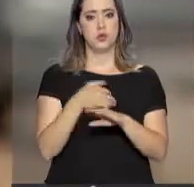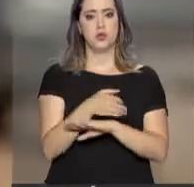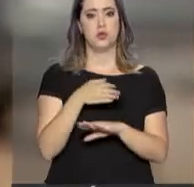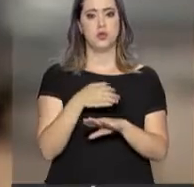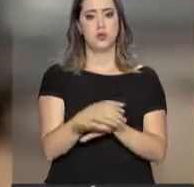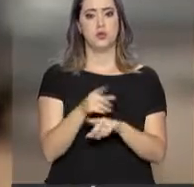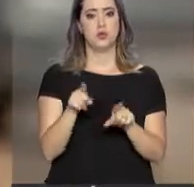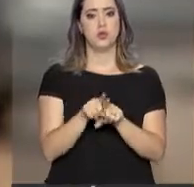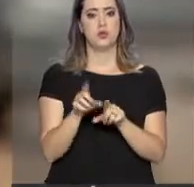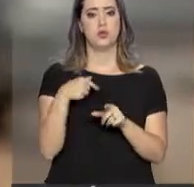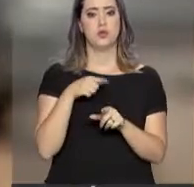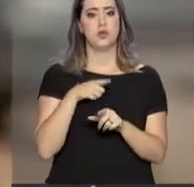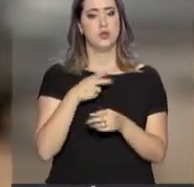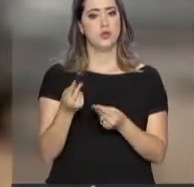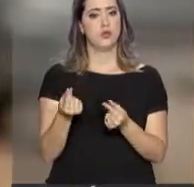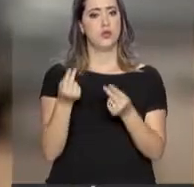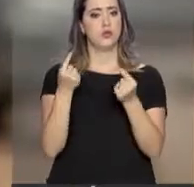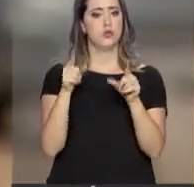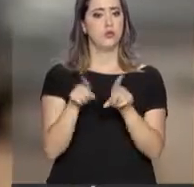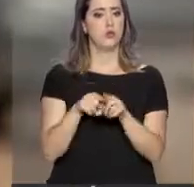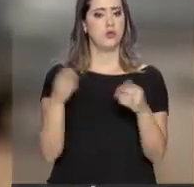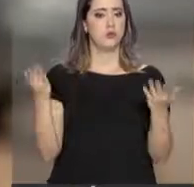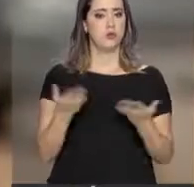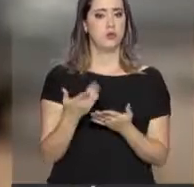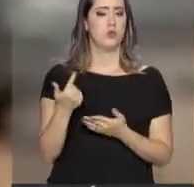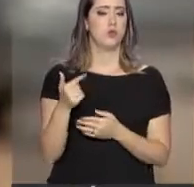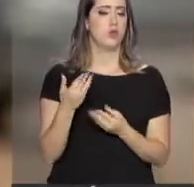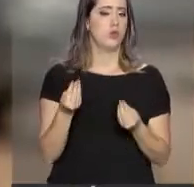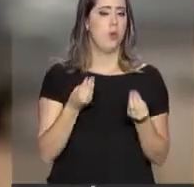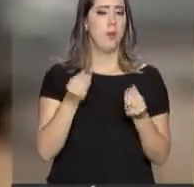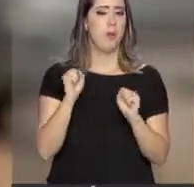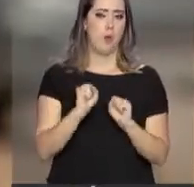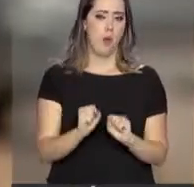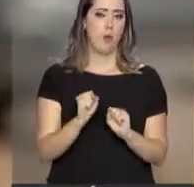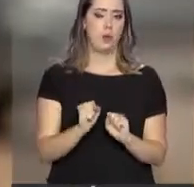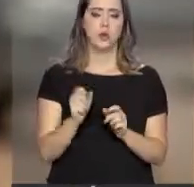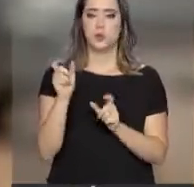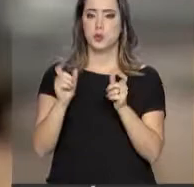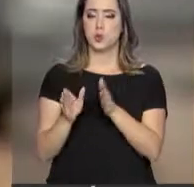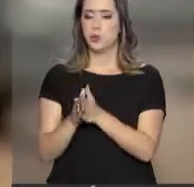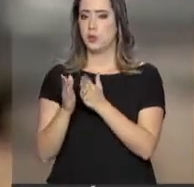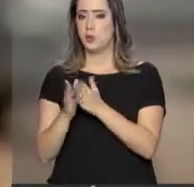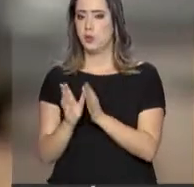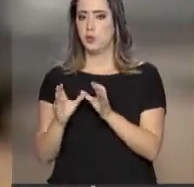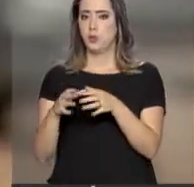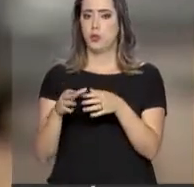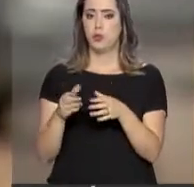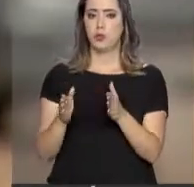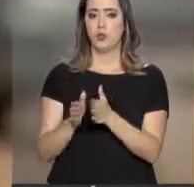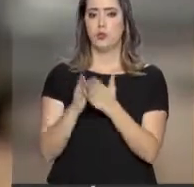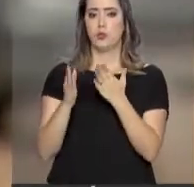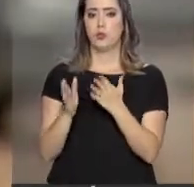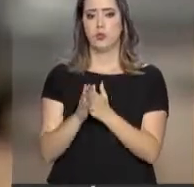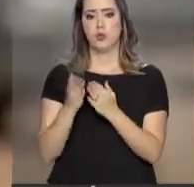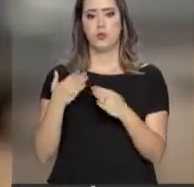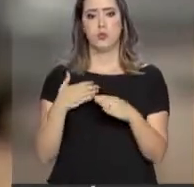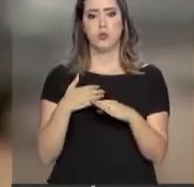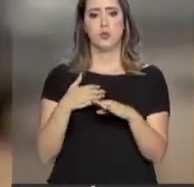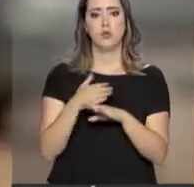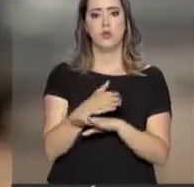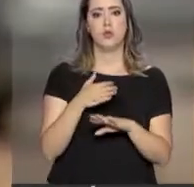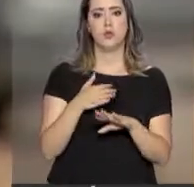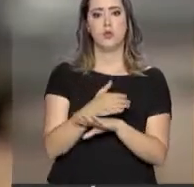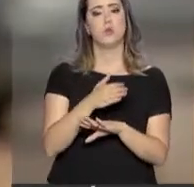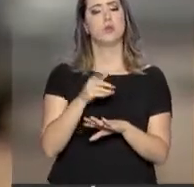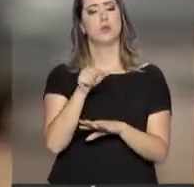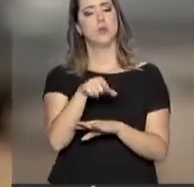realmente quem tinha condições e hoje em dia não é tão bom assim você pode ver que por exemplo essas pessoas de classes mas leu têm